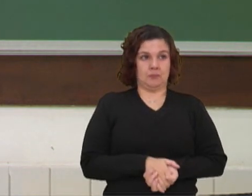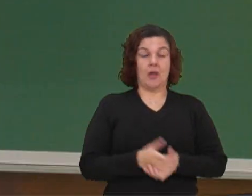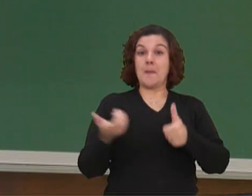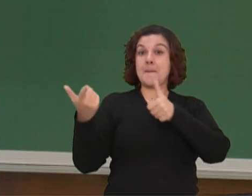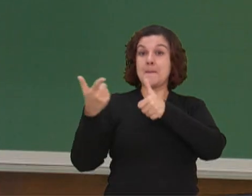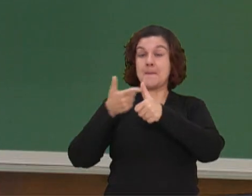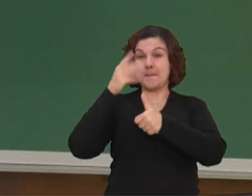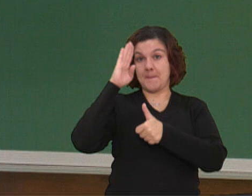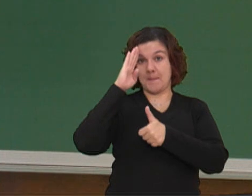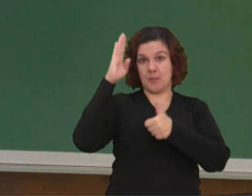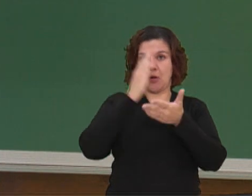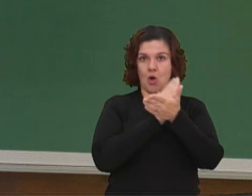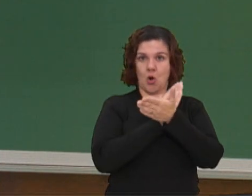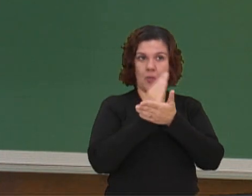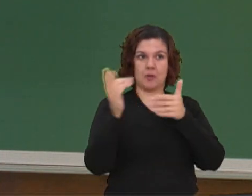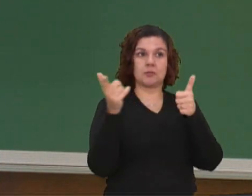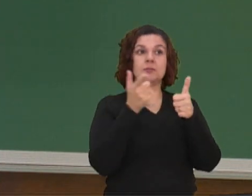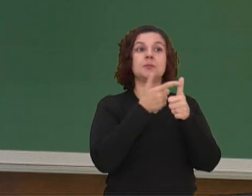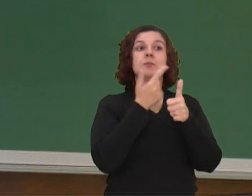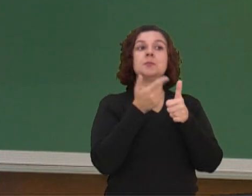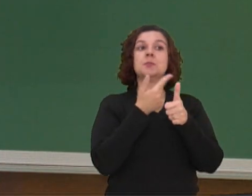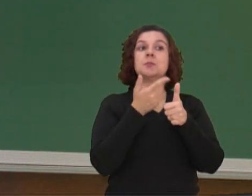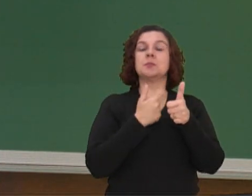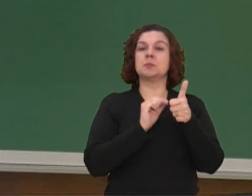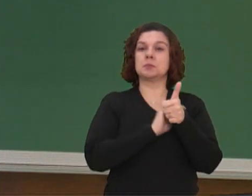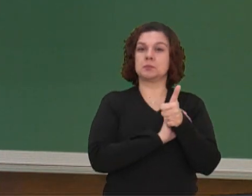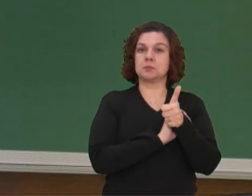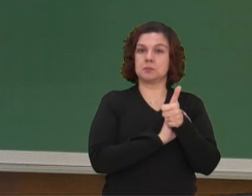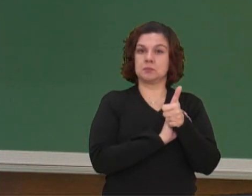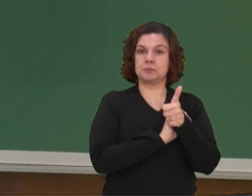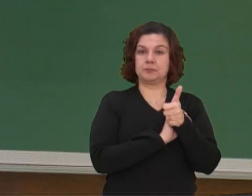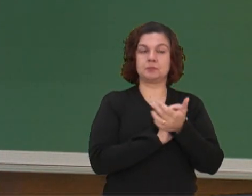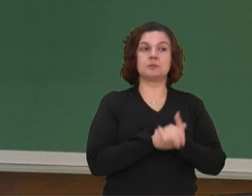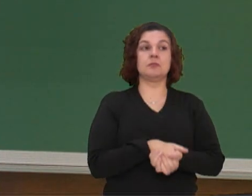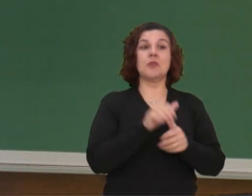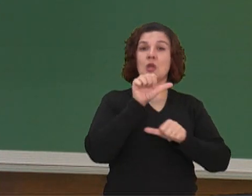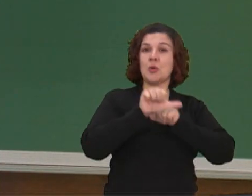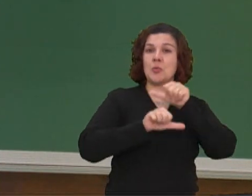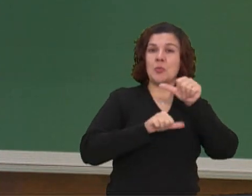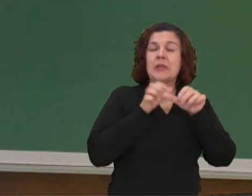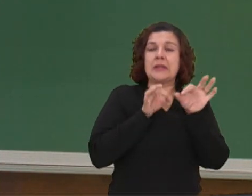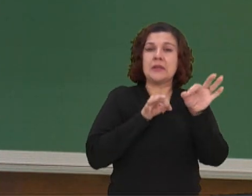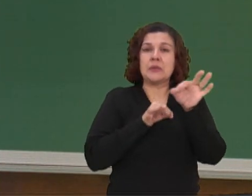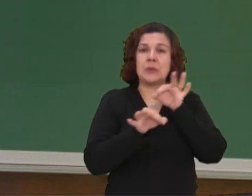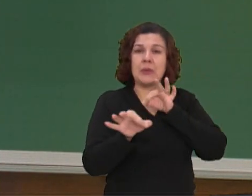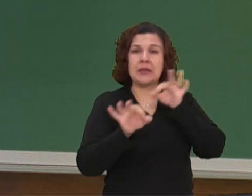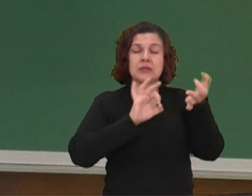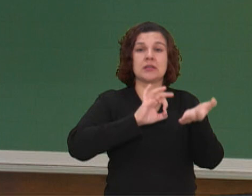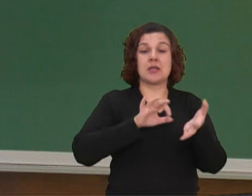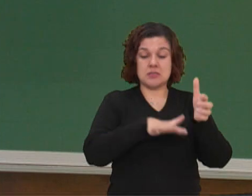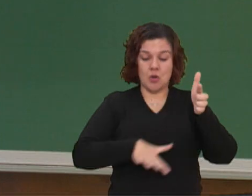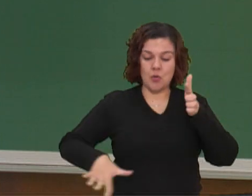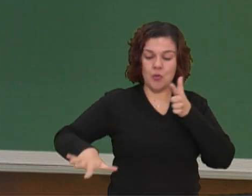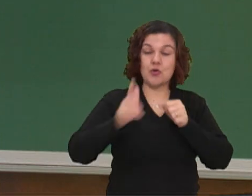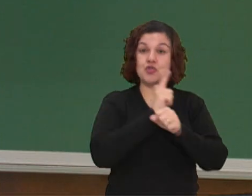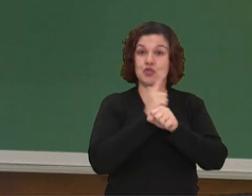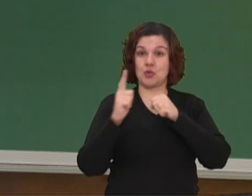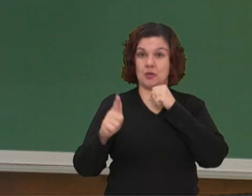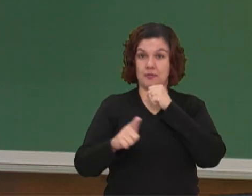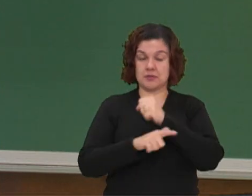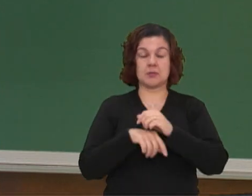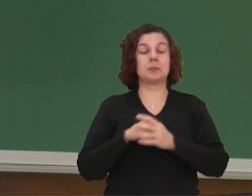Primeira coisa que nos chama atenção, que tem de mudança na organização do espaço geográfico, são as